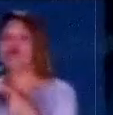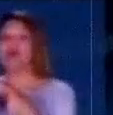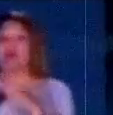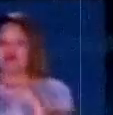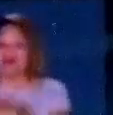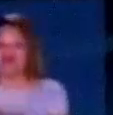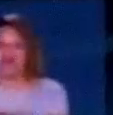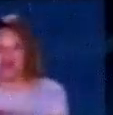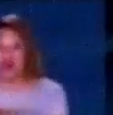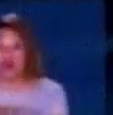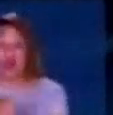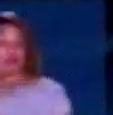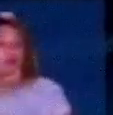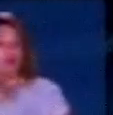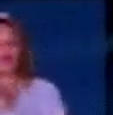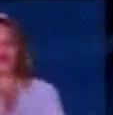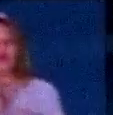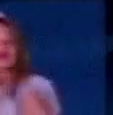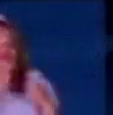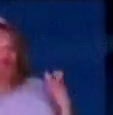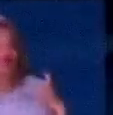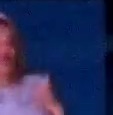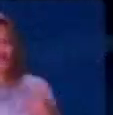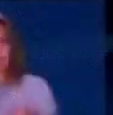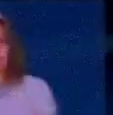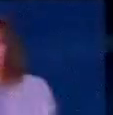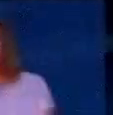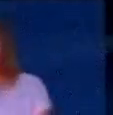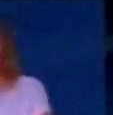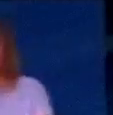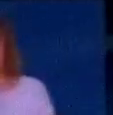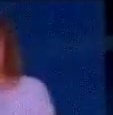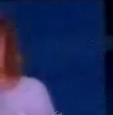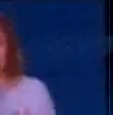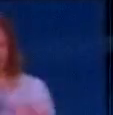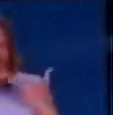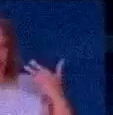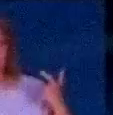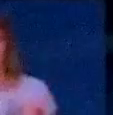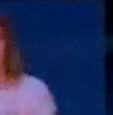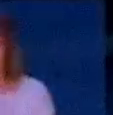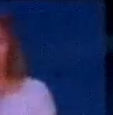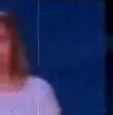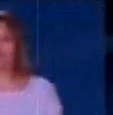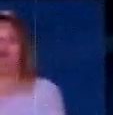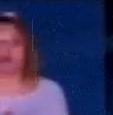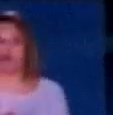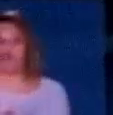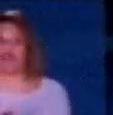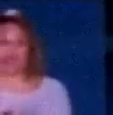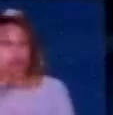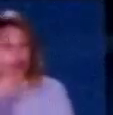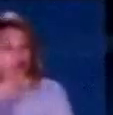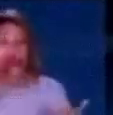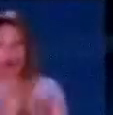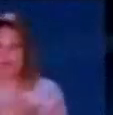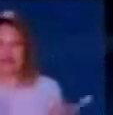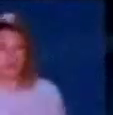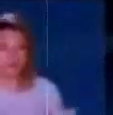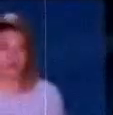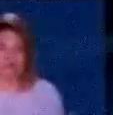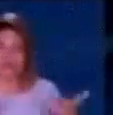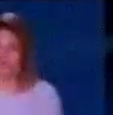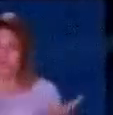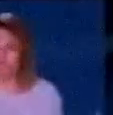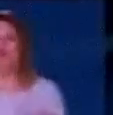infraestrutura e saneamento do nosso país. Foi no momento do PAC. Alguma coisa estava acontecendo verdadeiro. Nesse momento, a máquina oxigenou. E até mesmo